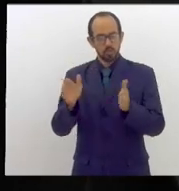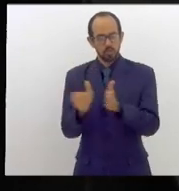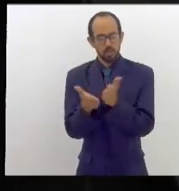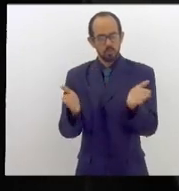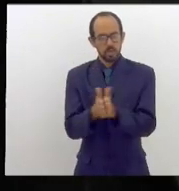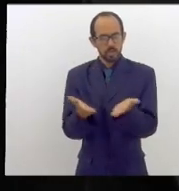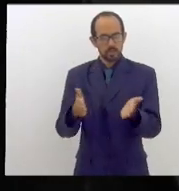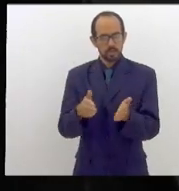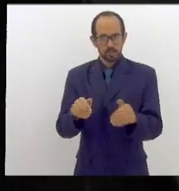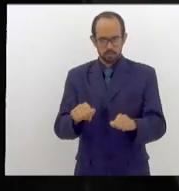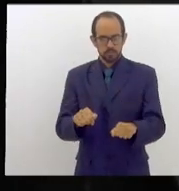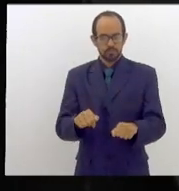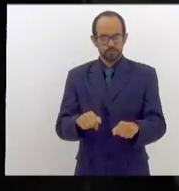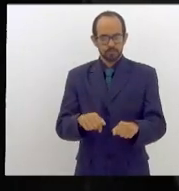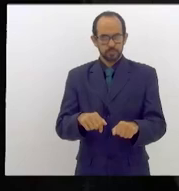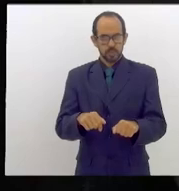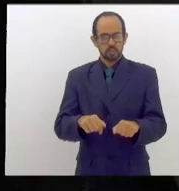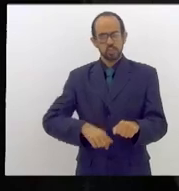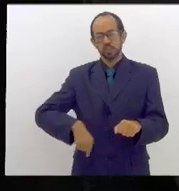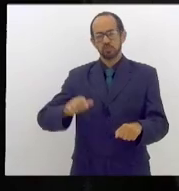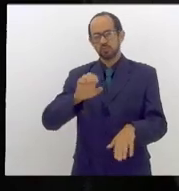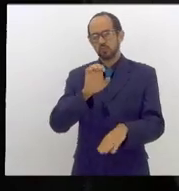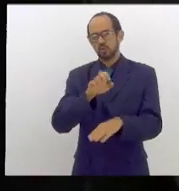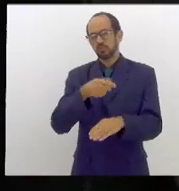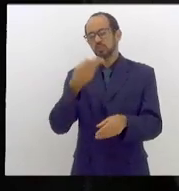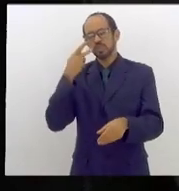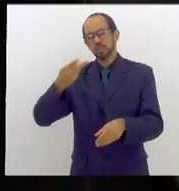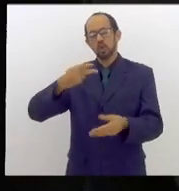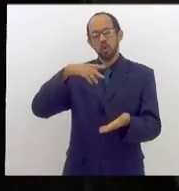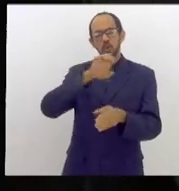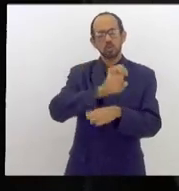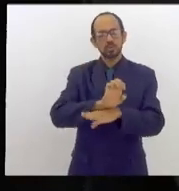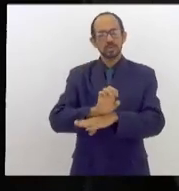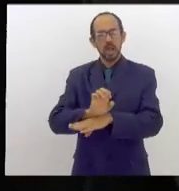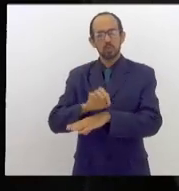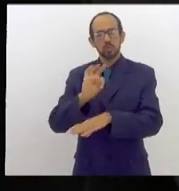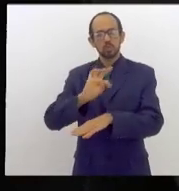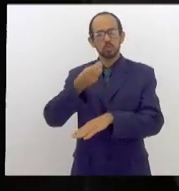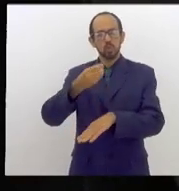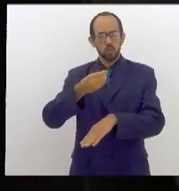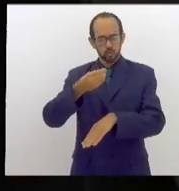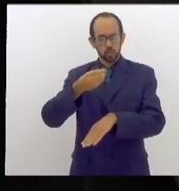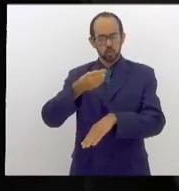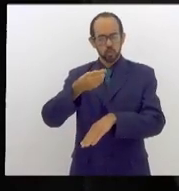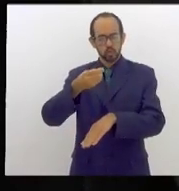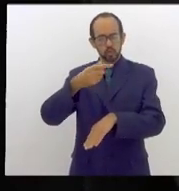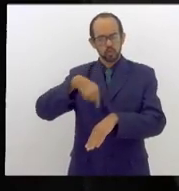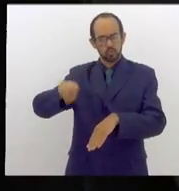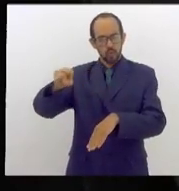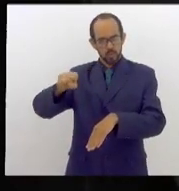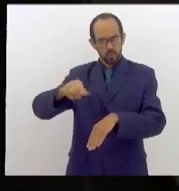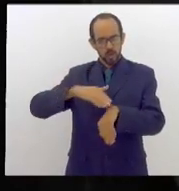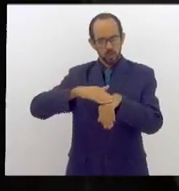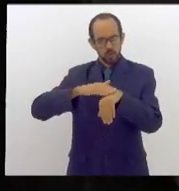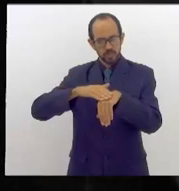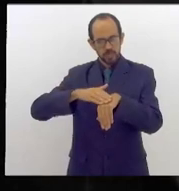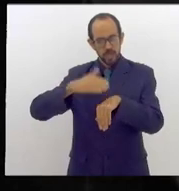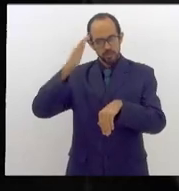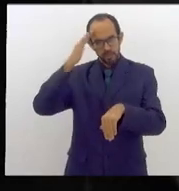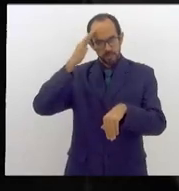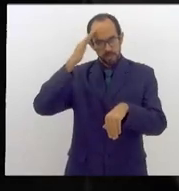que rodou pelo Estado Renato nós rodamos juntos e vários lugares nós fomos aos lugares conversar com as pessoas entender